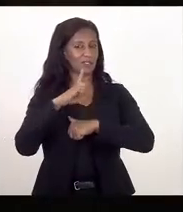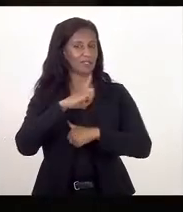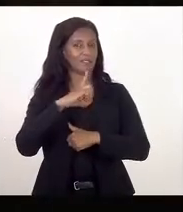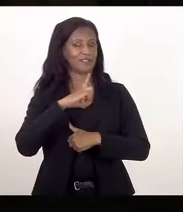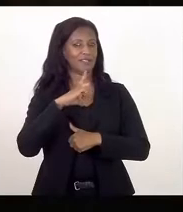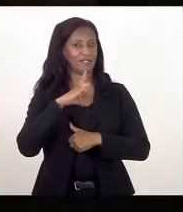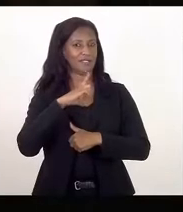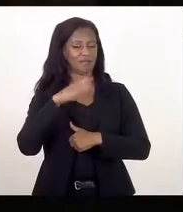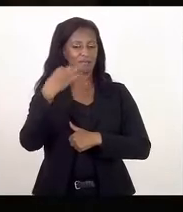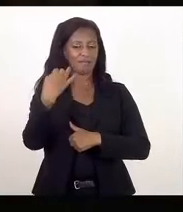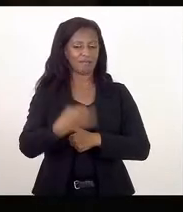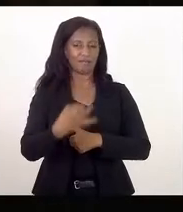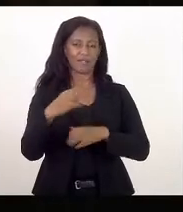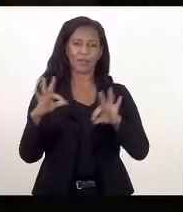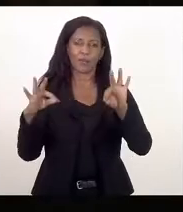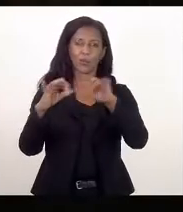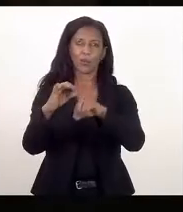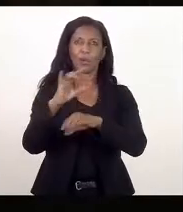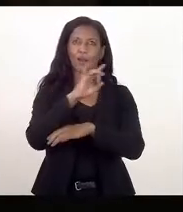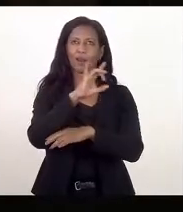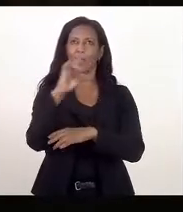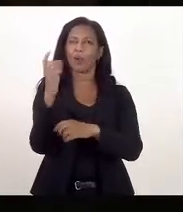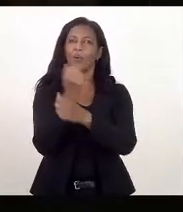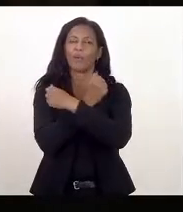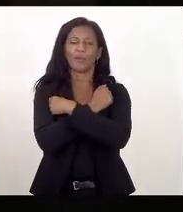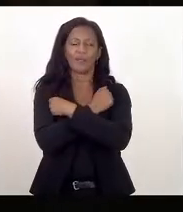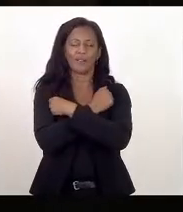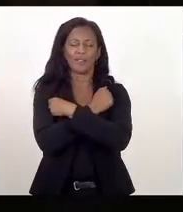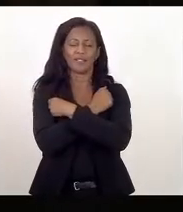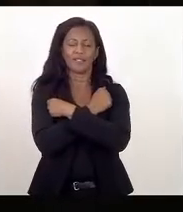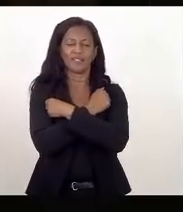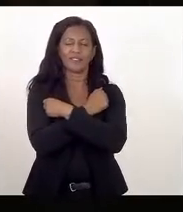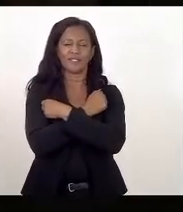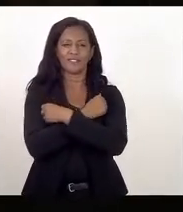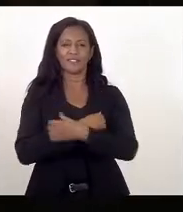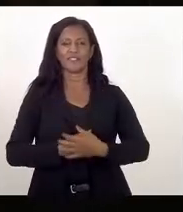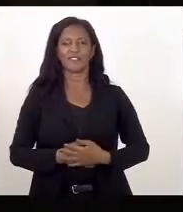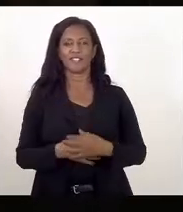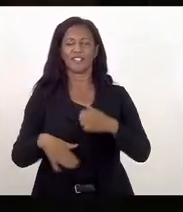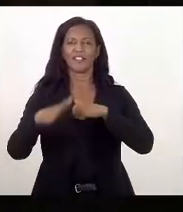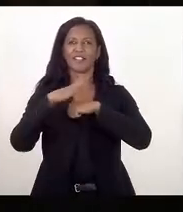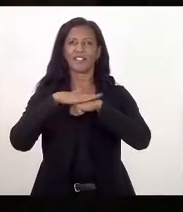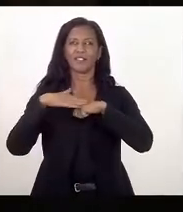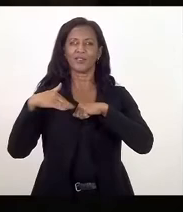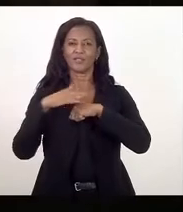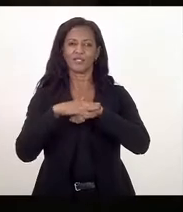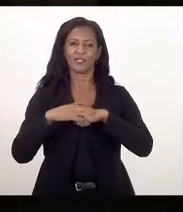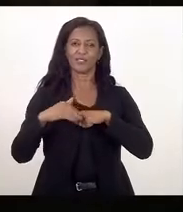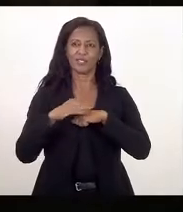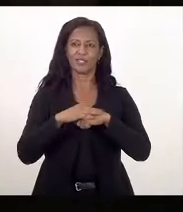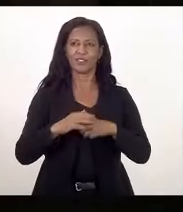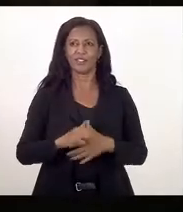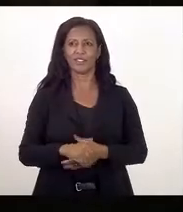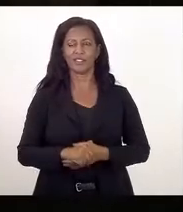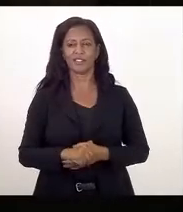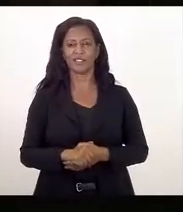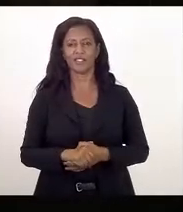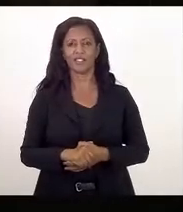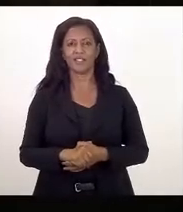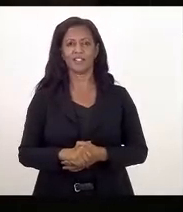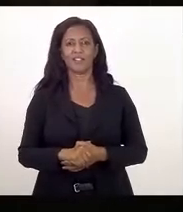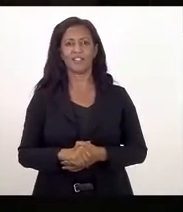exatamente por todos vocês. Um abraço fraterno, carinhoso e até